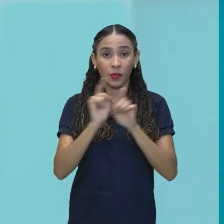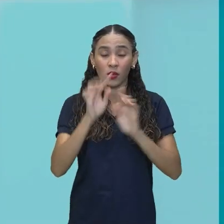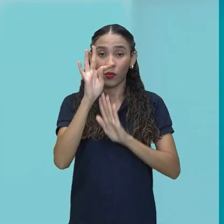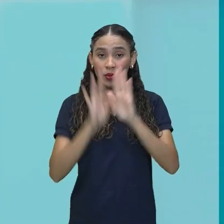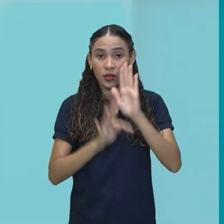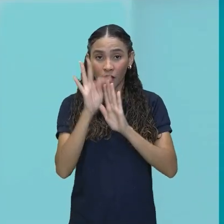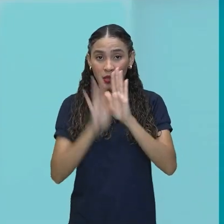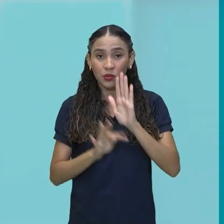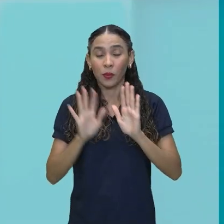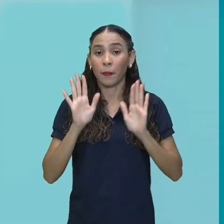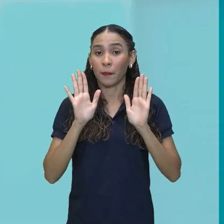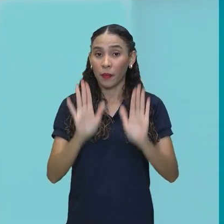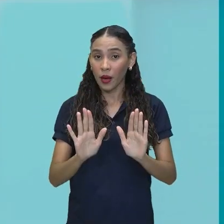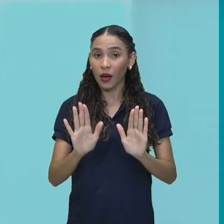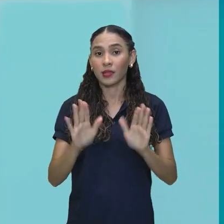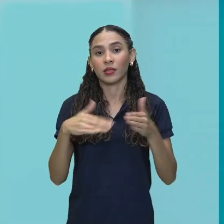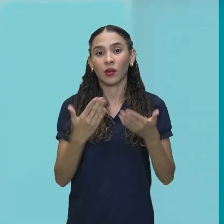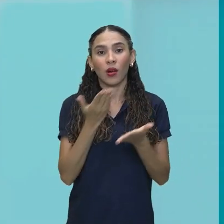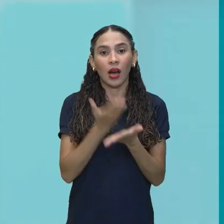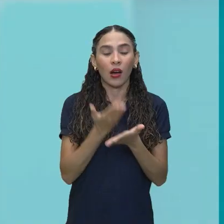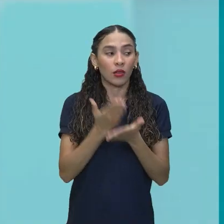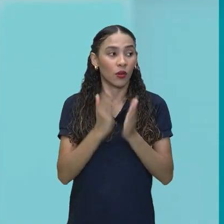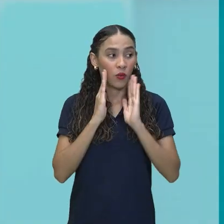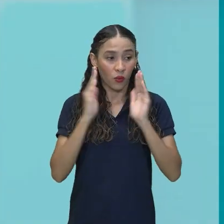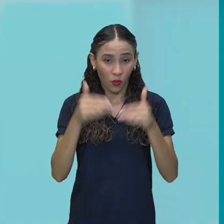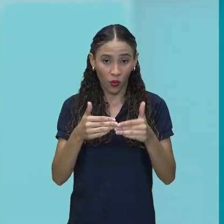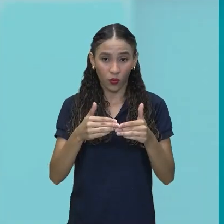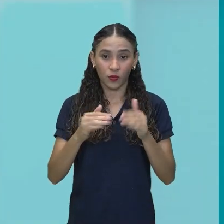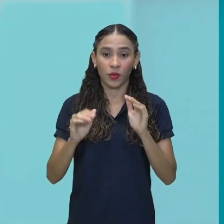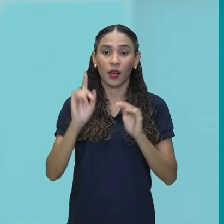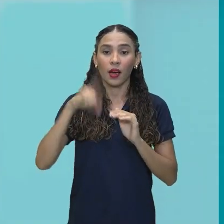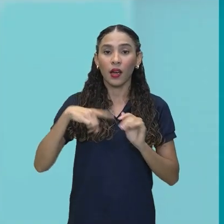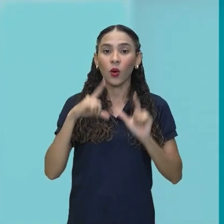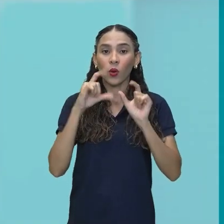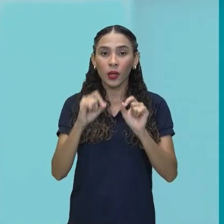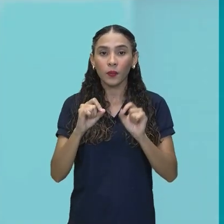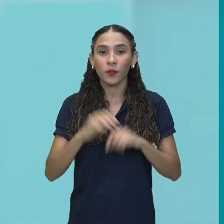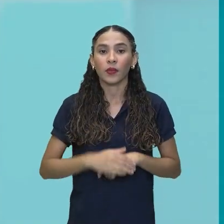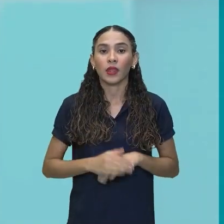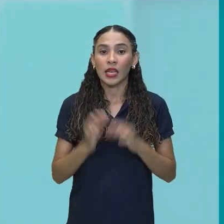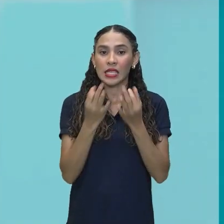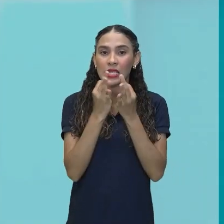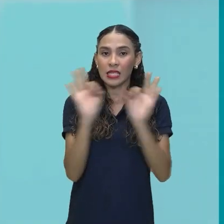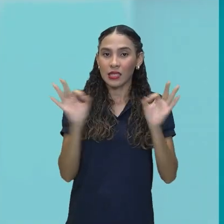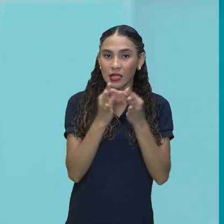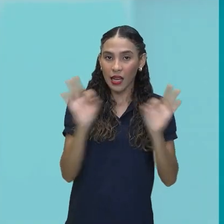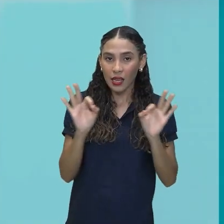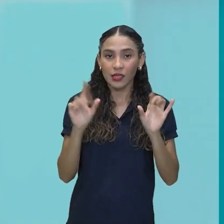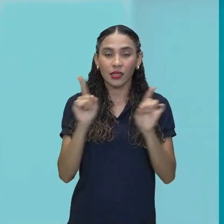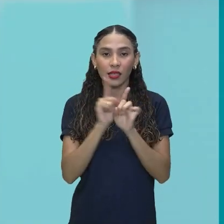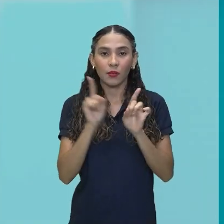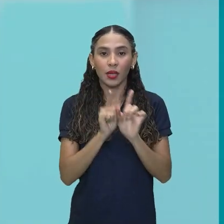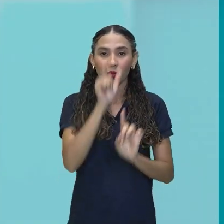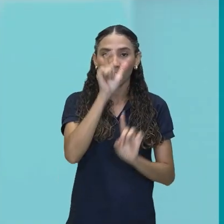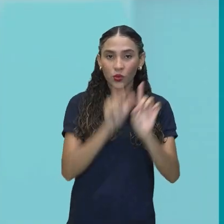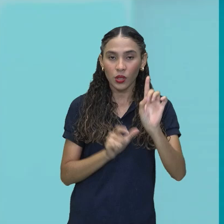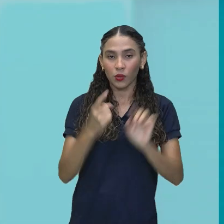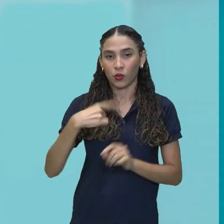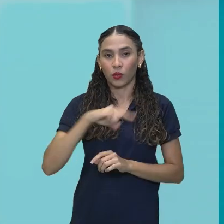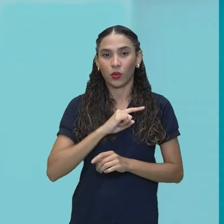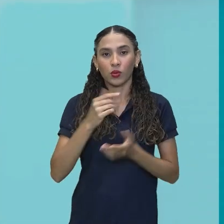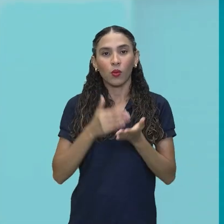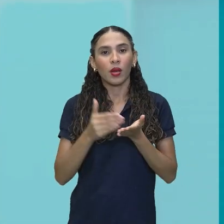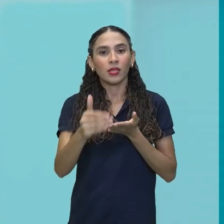textos, mas, como nesta aula o nosso foco principal é a questão da sintaxe e do sujeito, então vamos começar